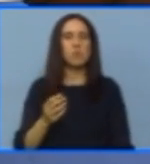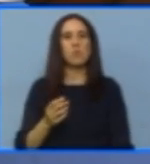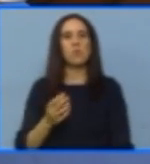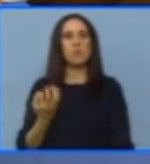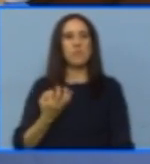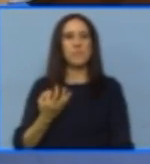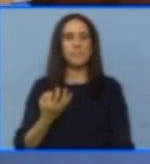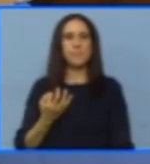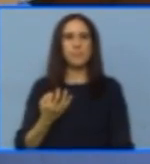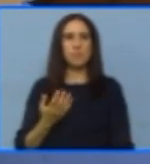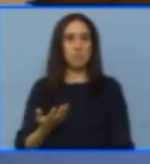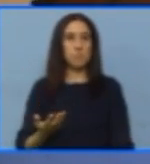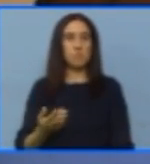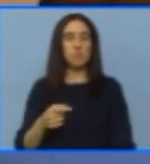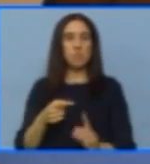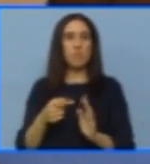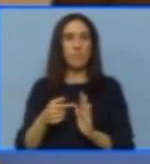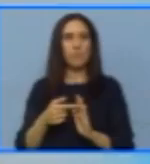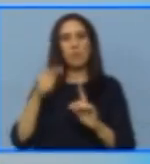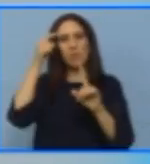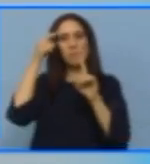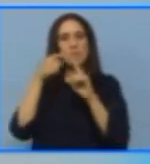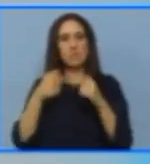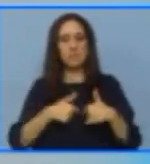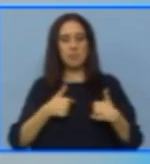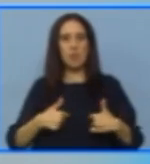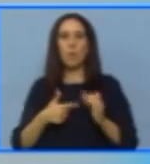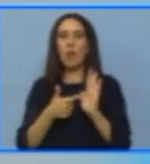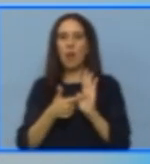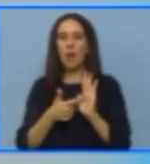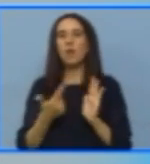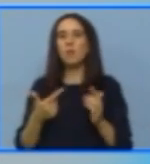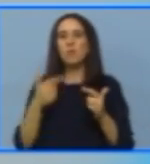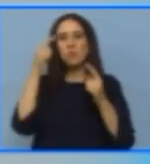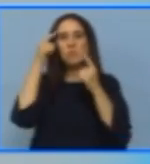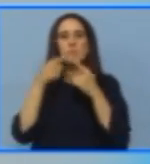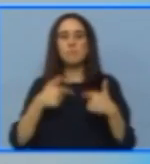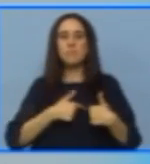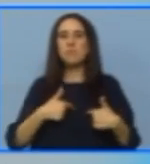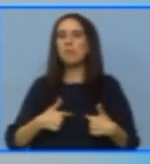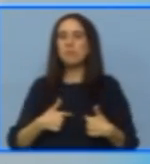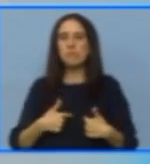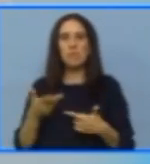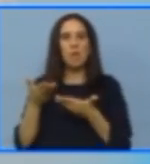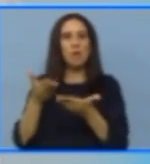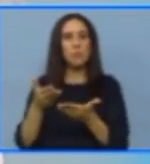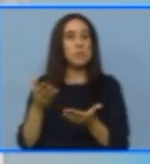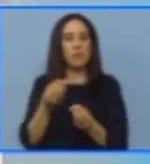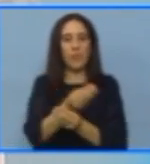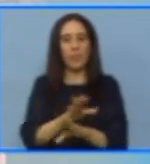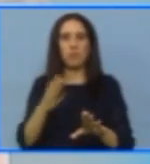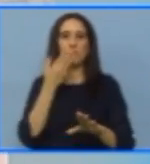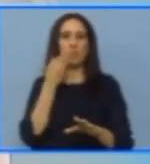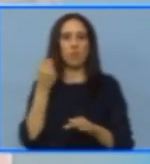como está inscrito na nossa missão, e a nossa missão é ajudar as crianças e os jovens a serem membros ativos na